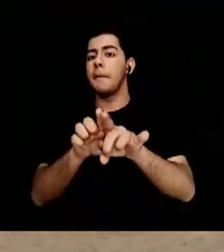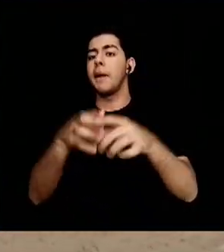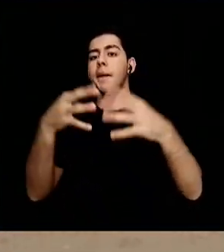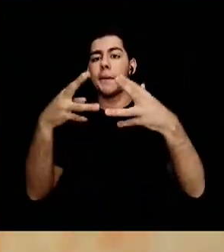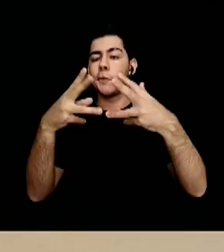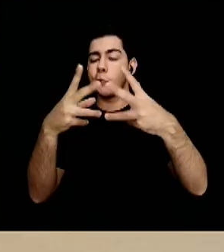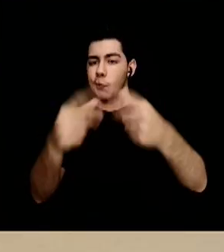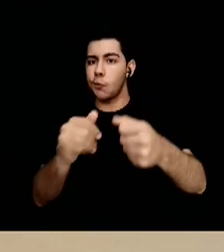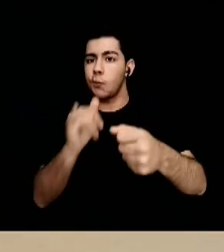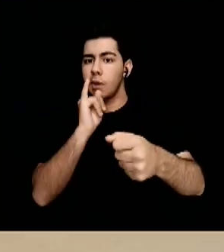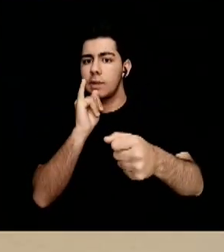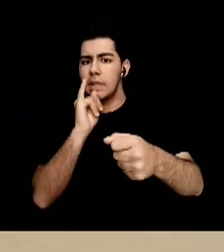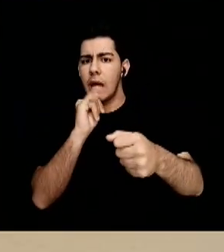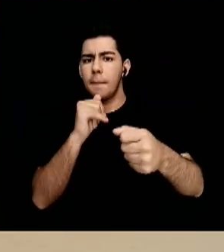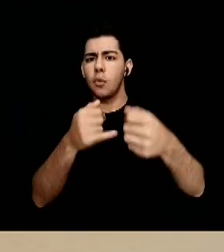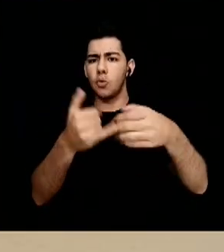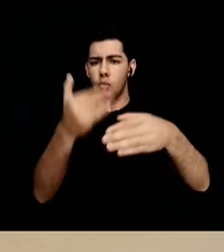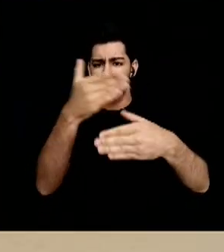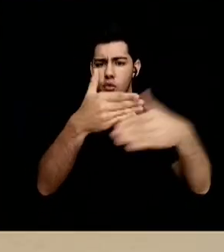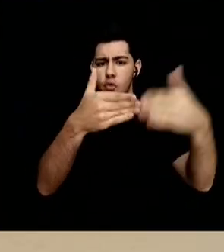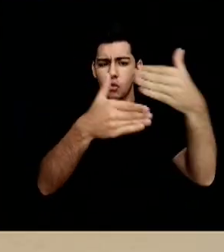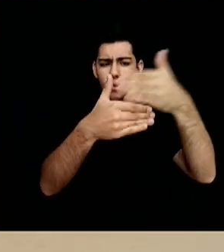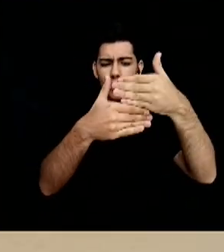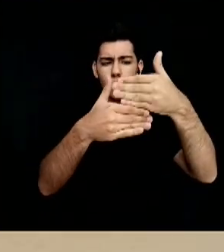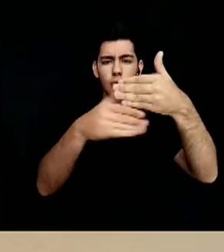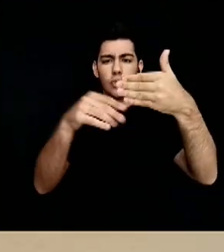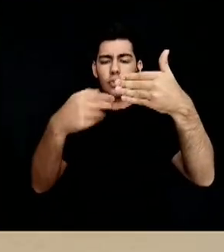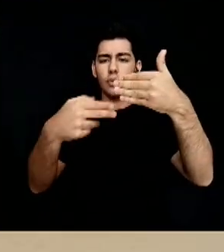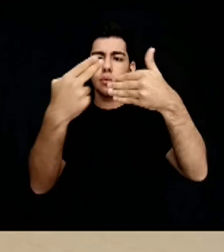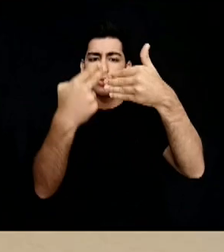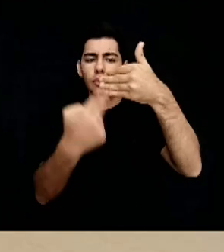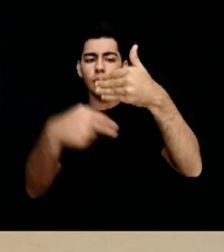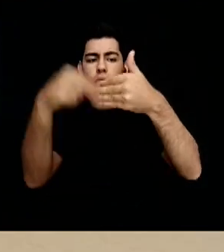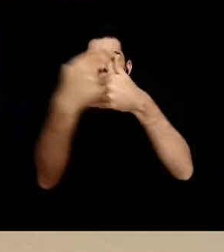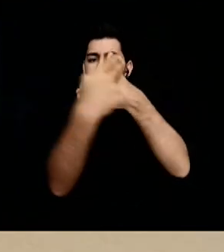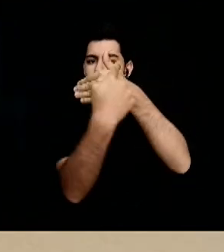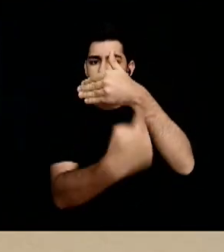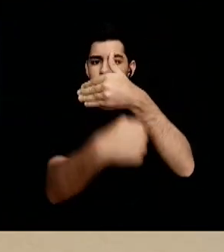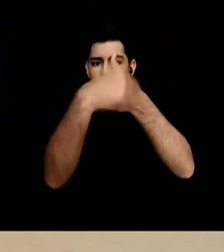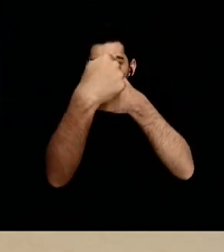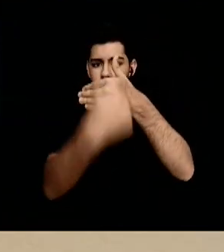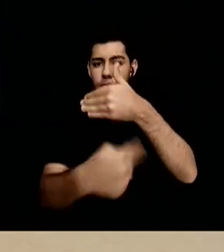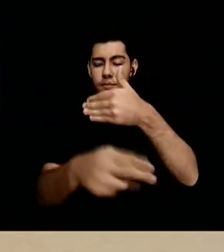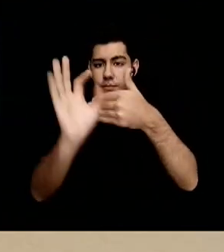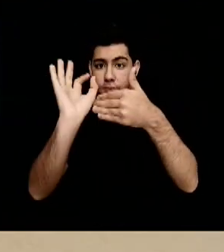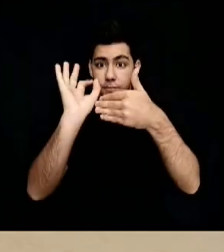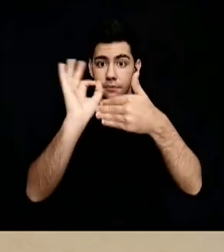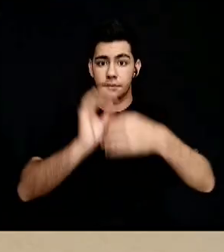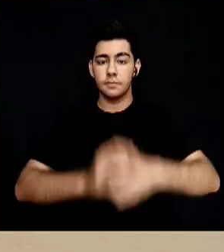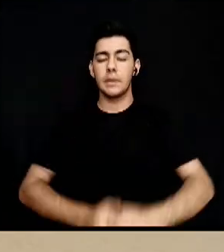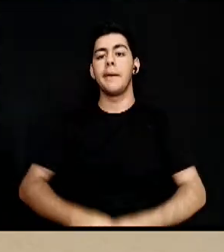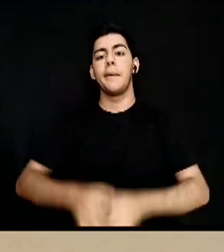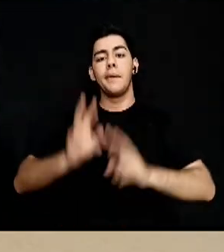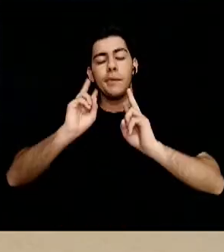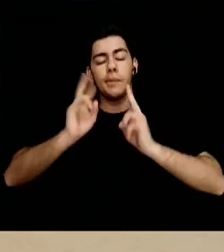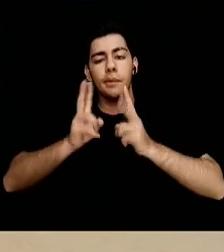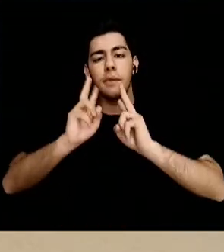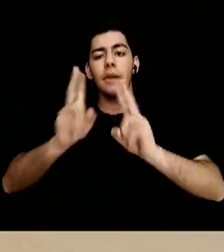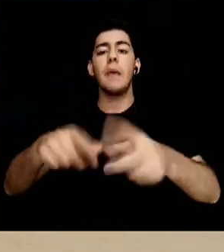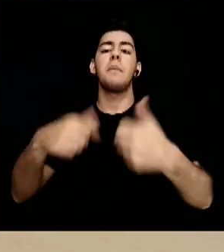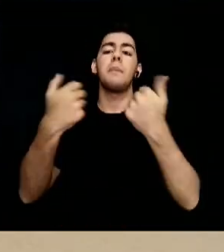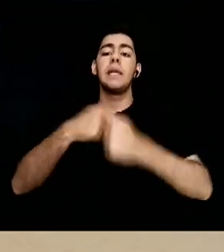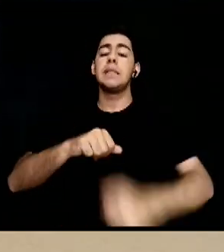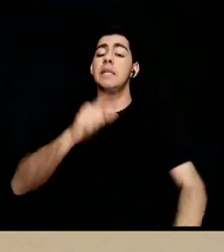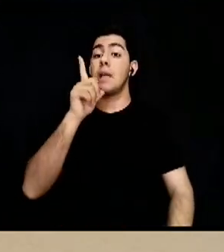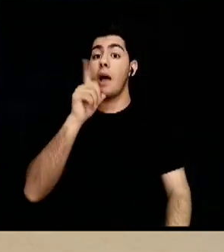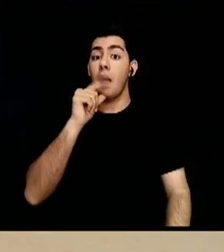ó. Dá pra ver? Sim. Toda vez que eu for recarregar meu pincel, eu vou lavar ele, tiro